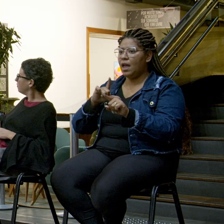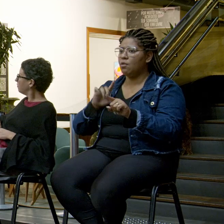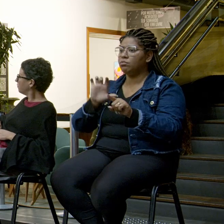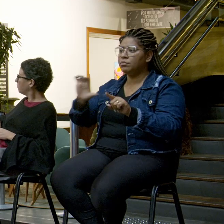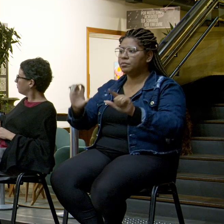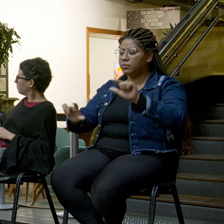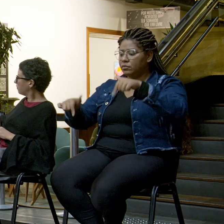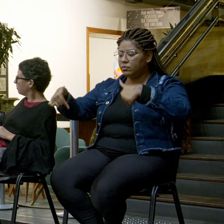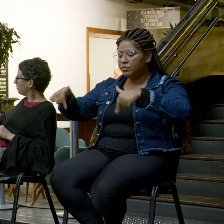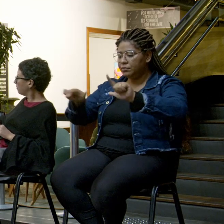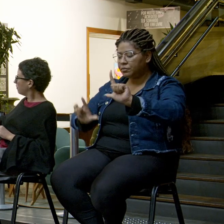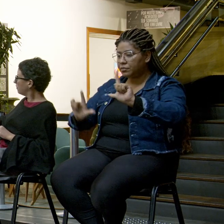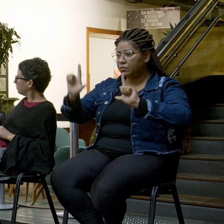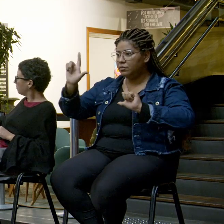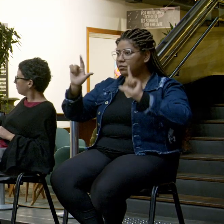geográfica, assim.